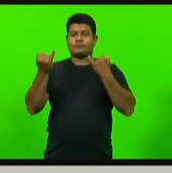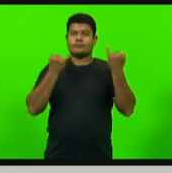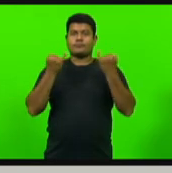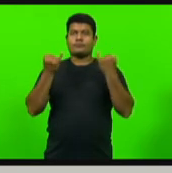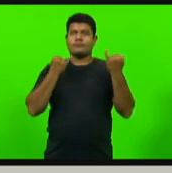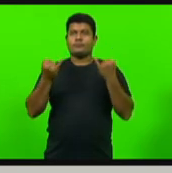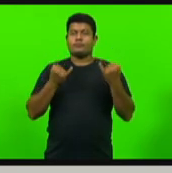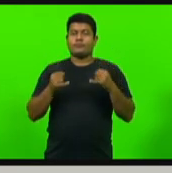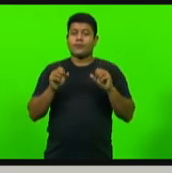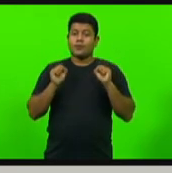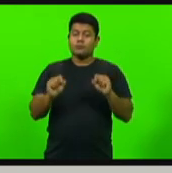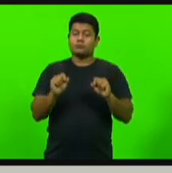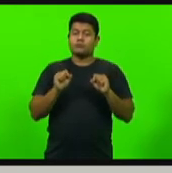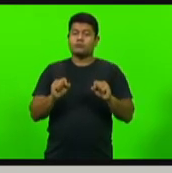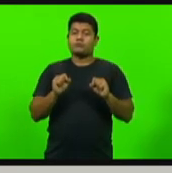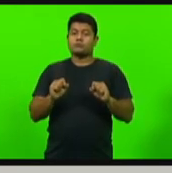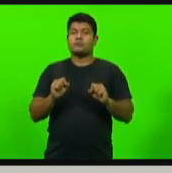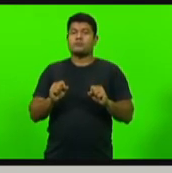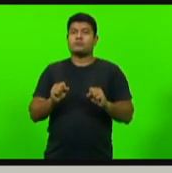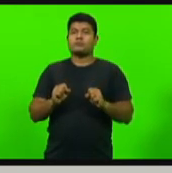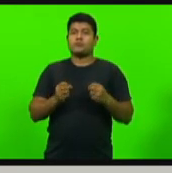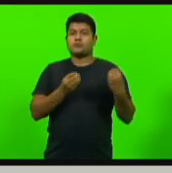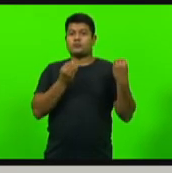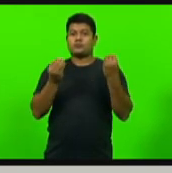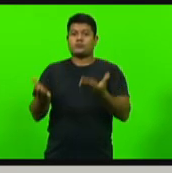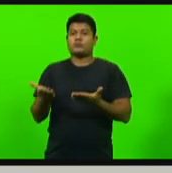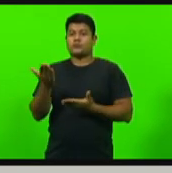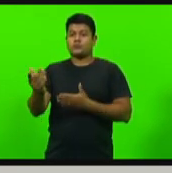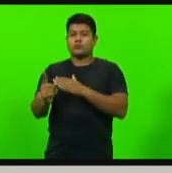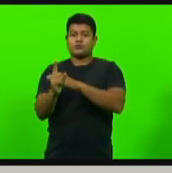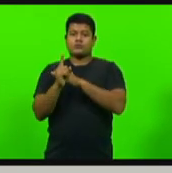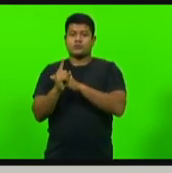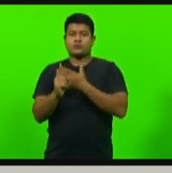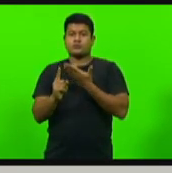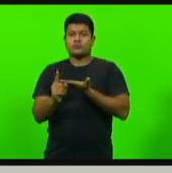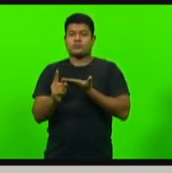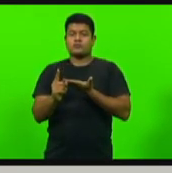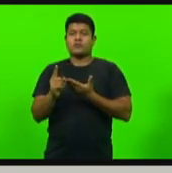da possibilidade de oferecer ao consumidor o